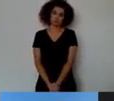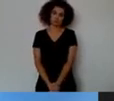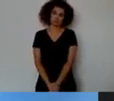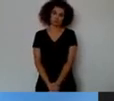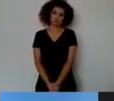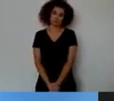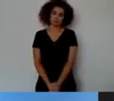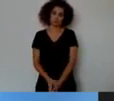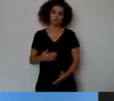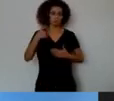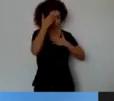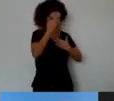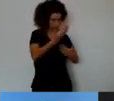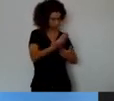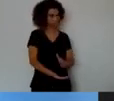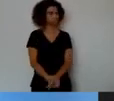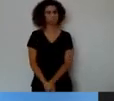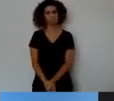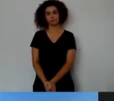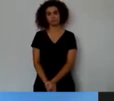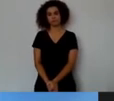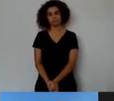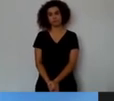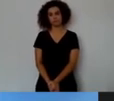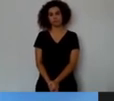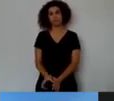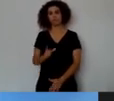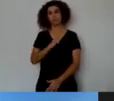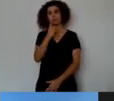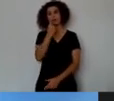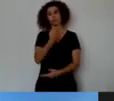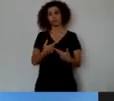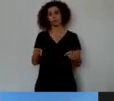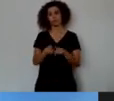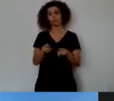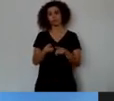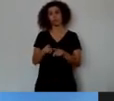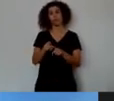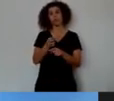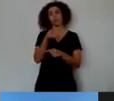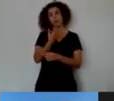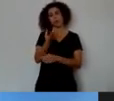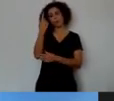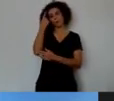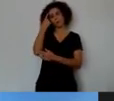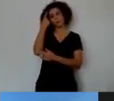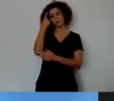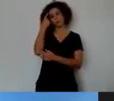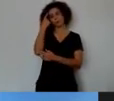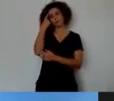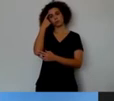Entendi. Muito obrigada. Tem um ponto também que eu acho interessante refletir, que é desses lugares,